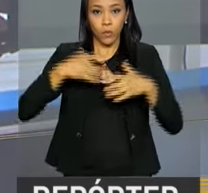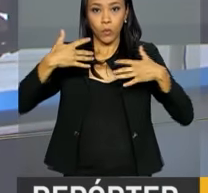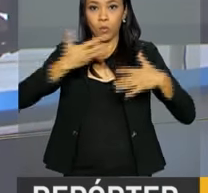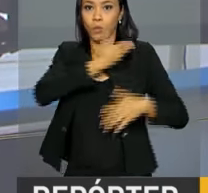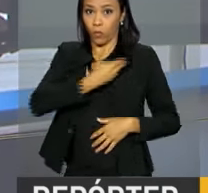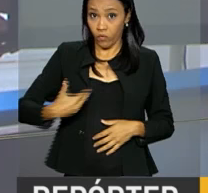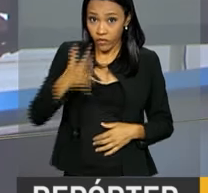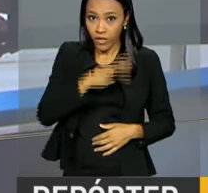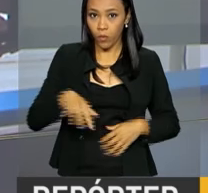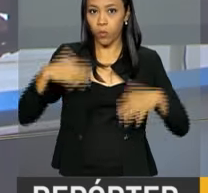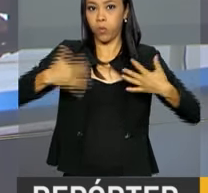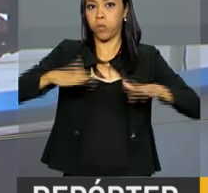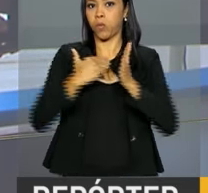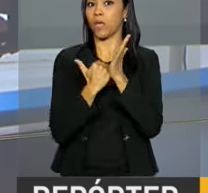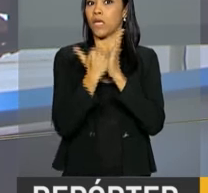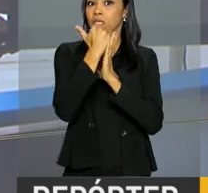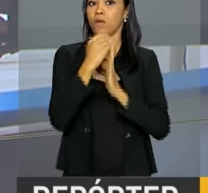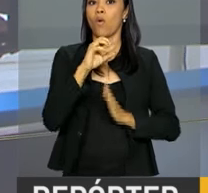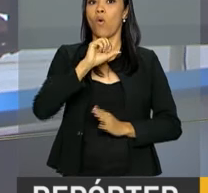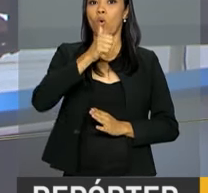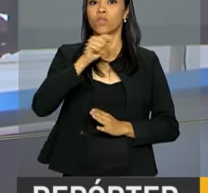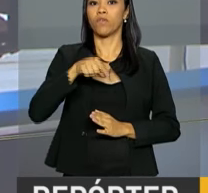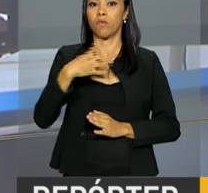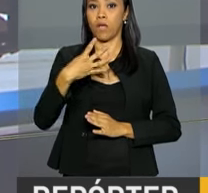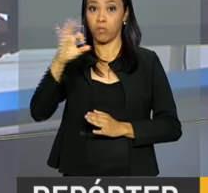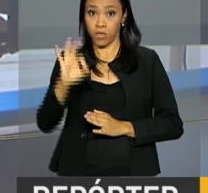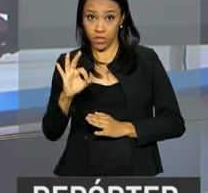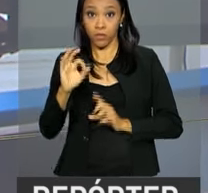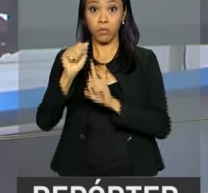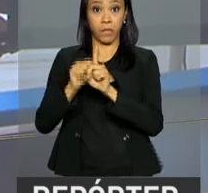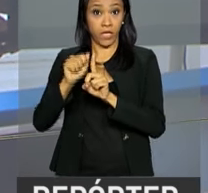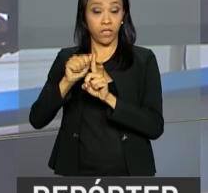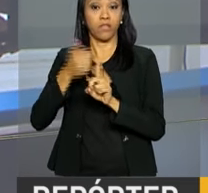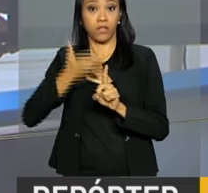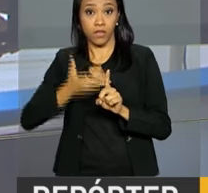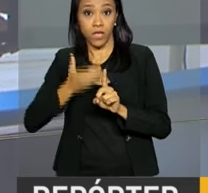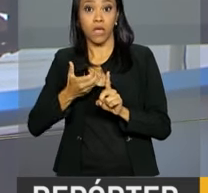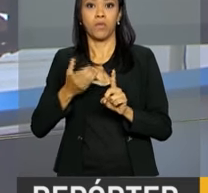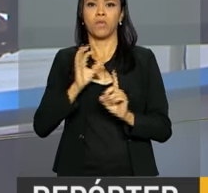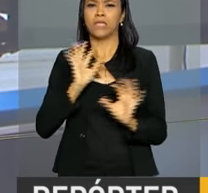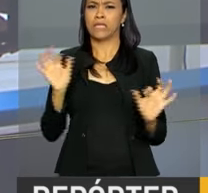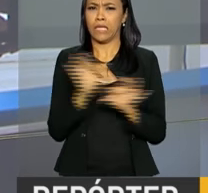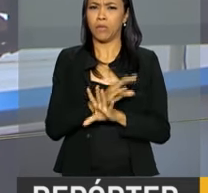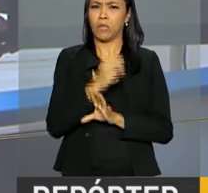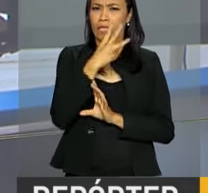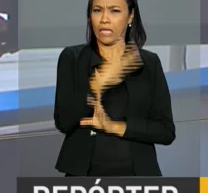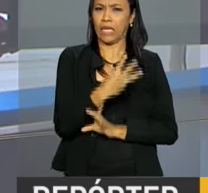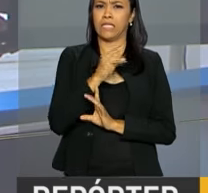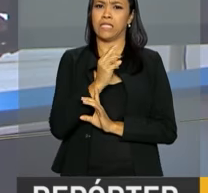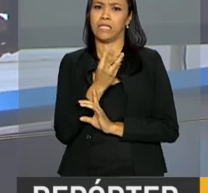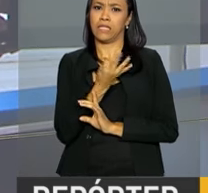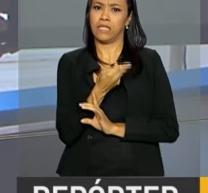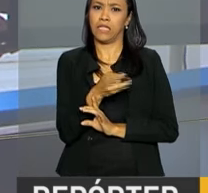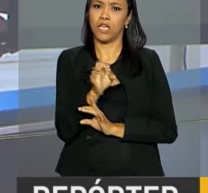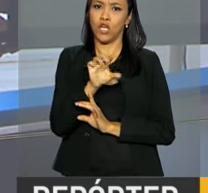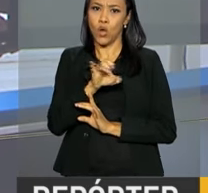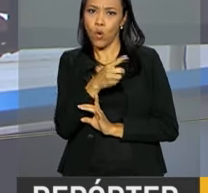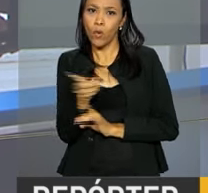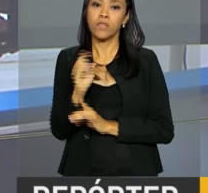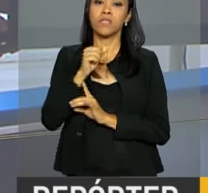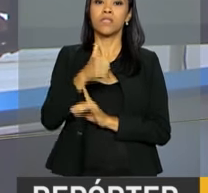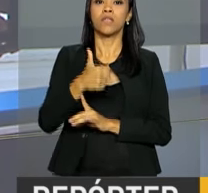cresceu 11,4% em dezembro, fechando o ano em 3 trilhões e 112 bilhões de